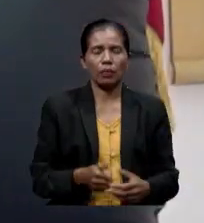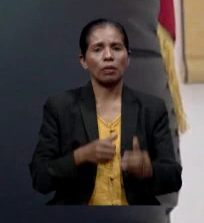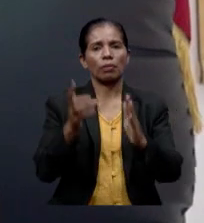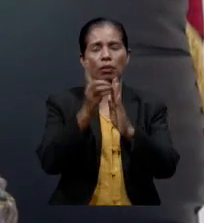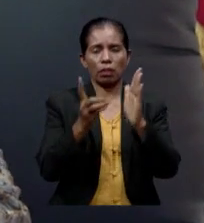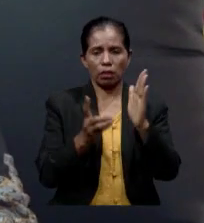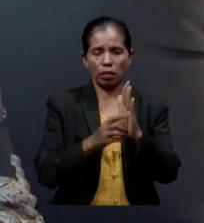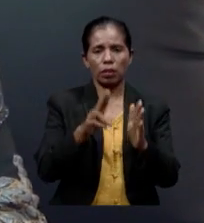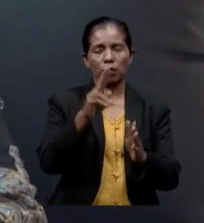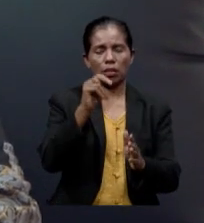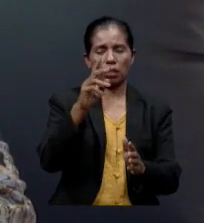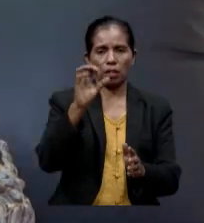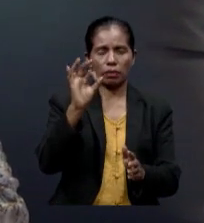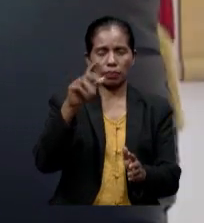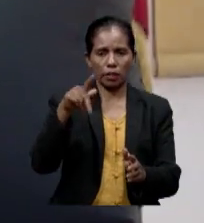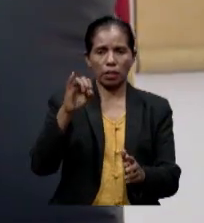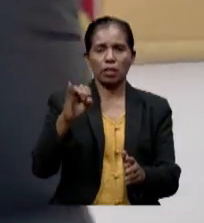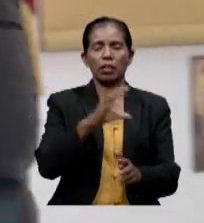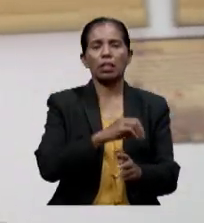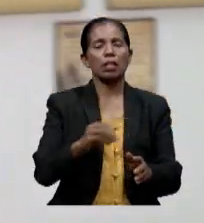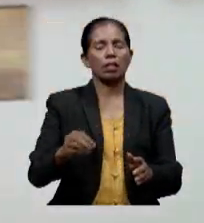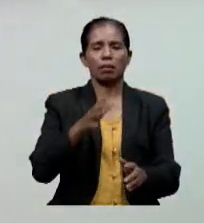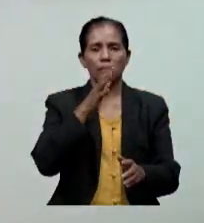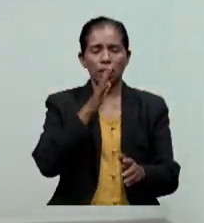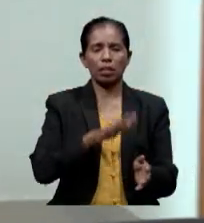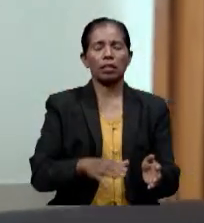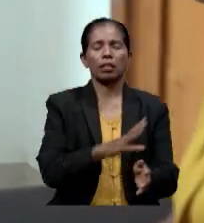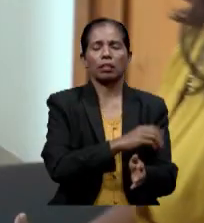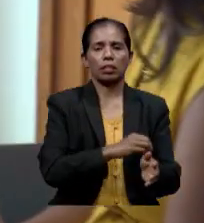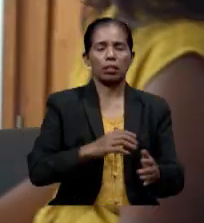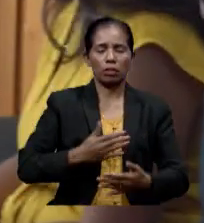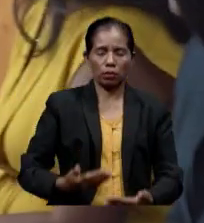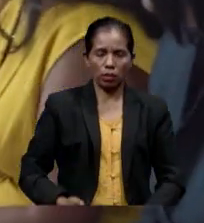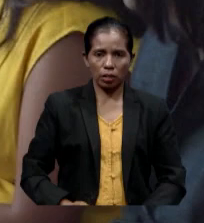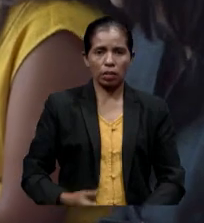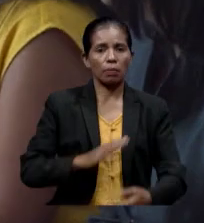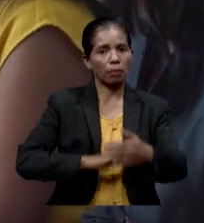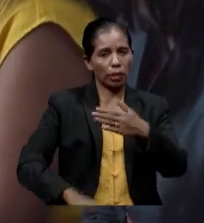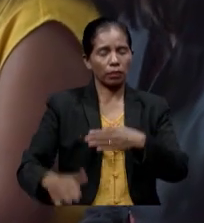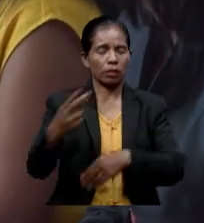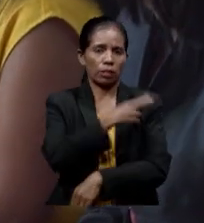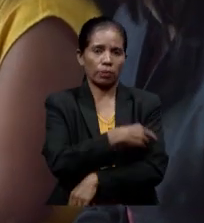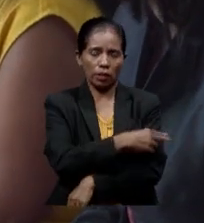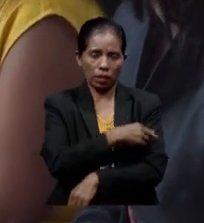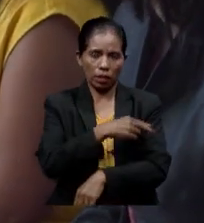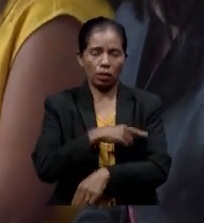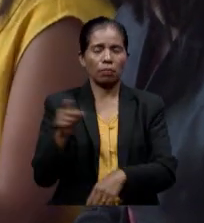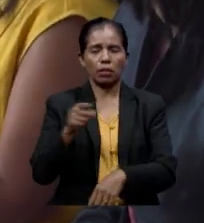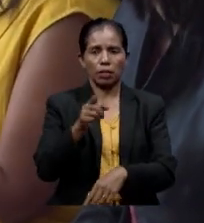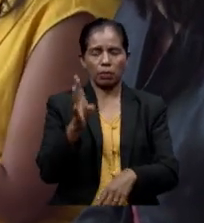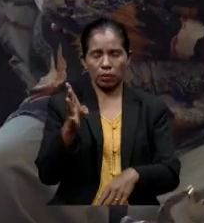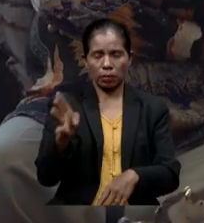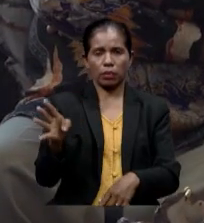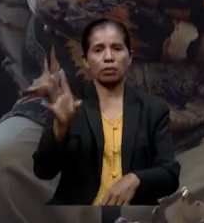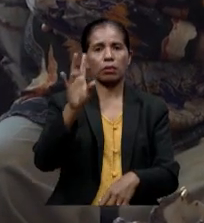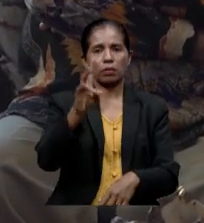susi UNFPA inan isin rua sira nebe tur ahi iha fasilidade saúde porcento hat nulu resing hitu date no